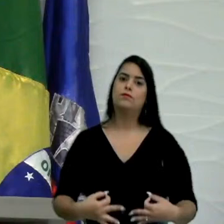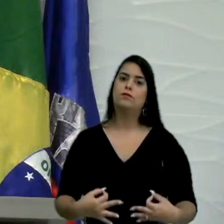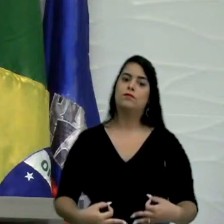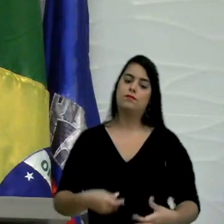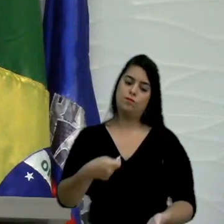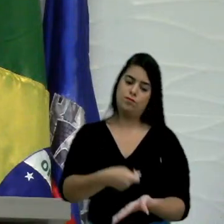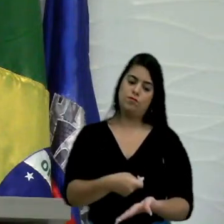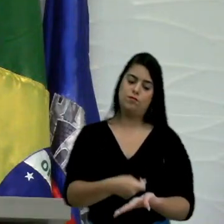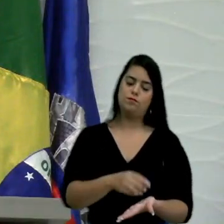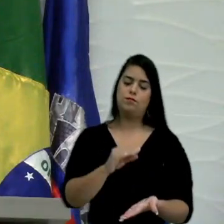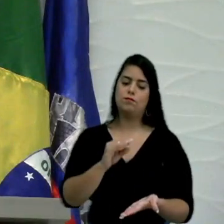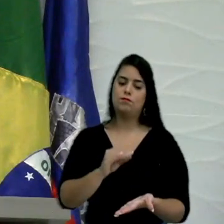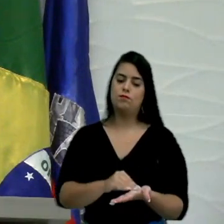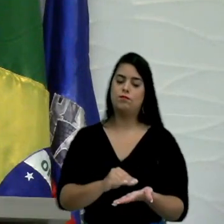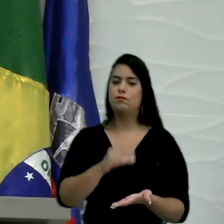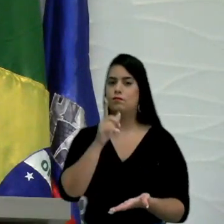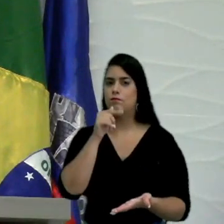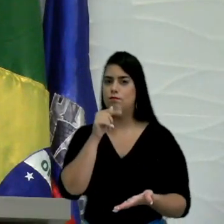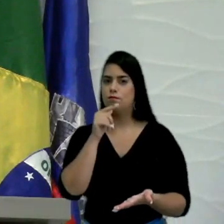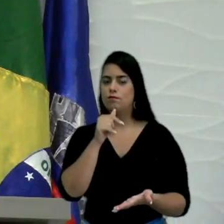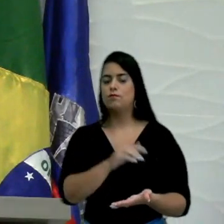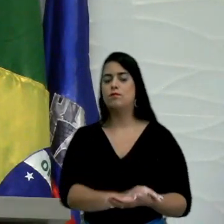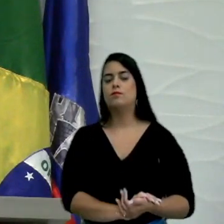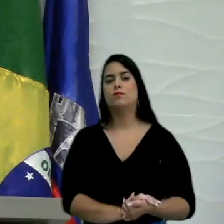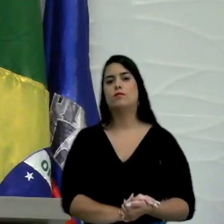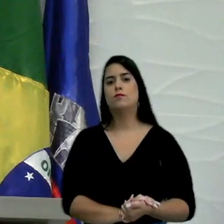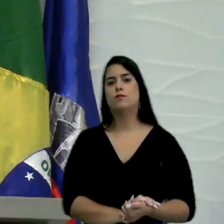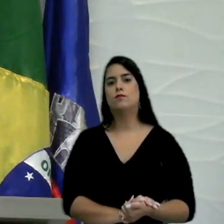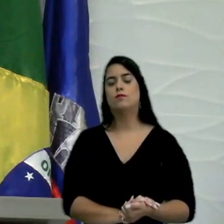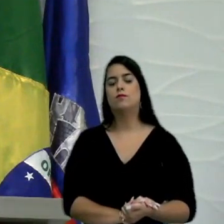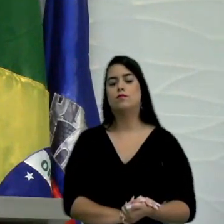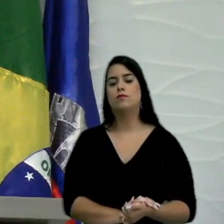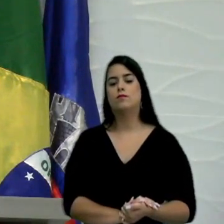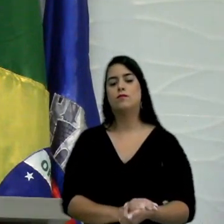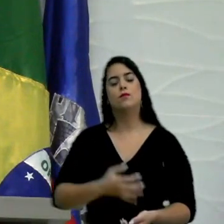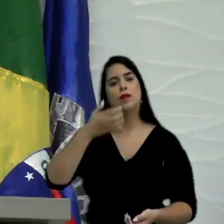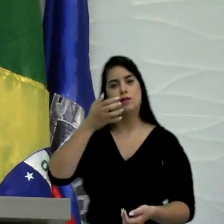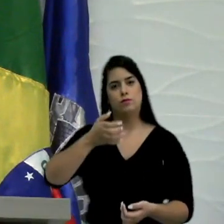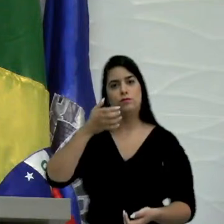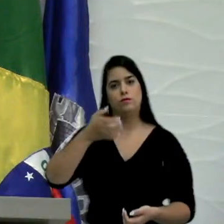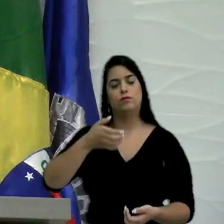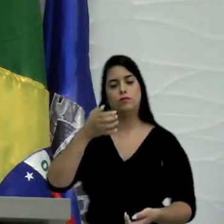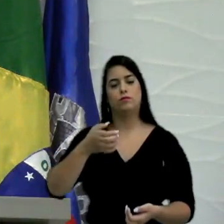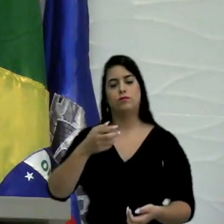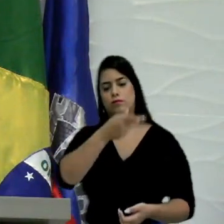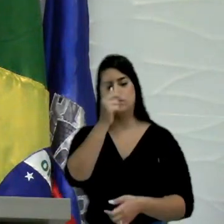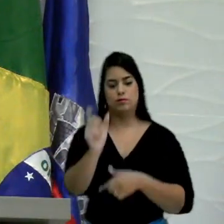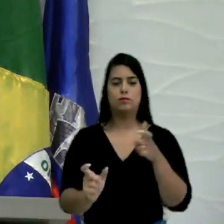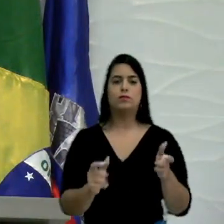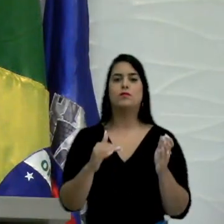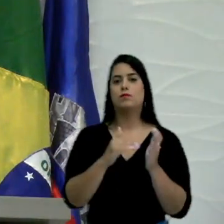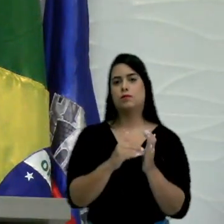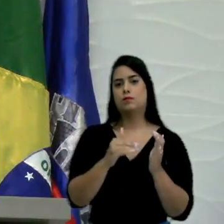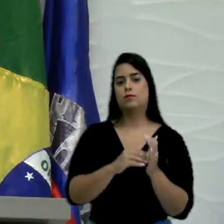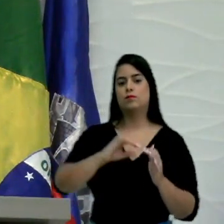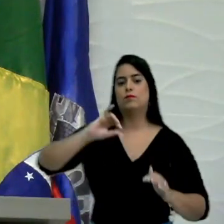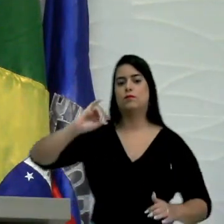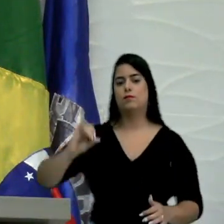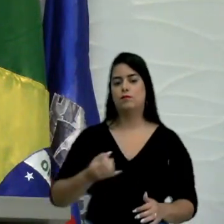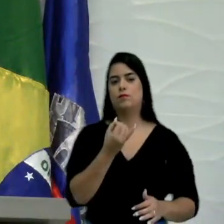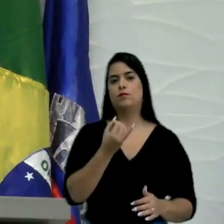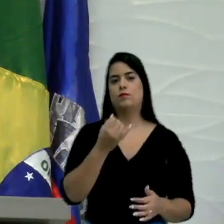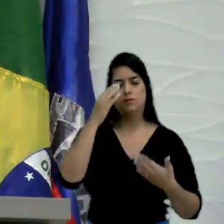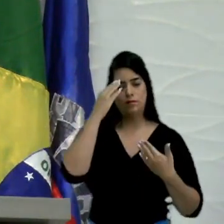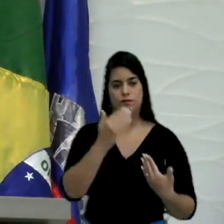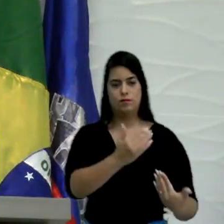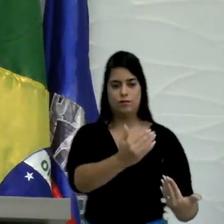São Bento do Una. Então fica feito aqui o meu registro, a minha defesa em prol do nosso município e até a próxima oportunidade. Muito obrigado